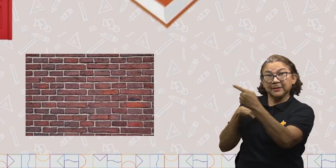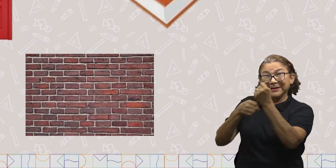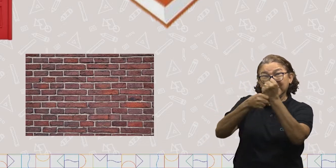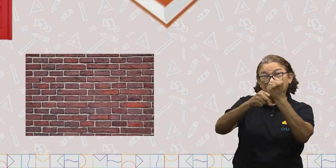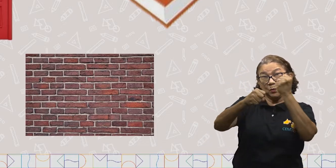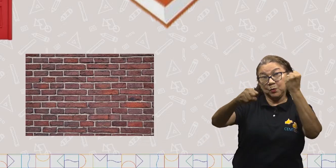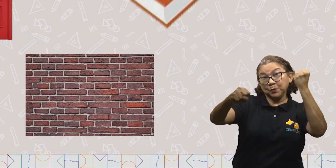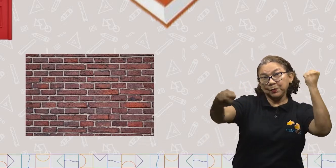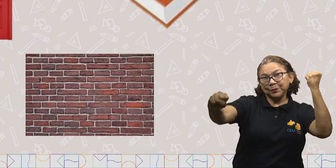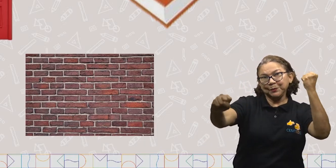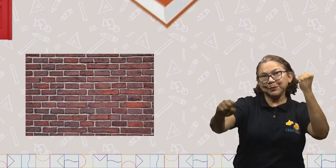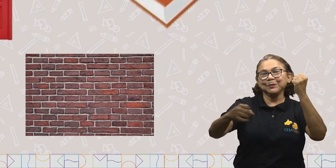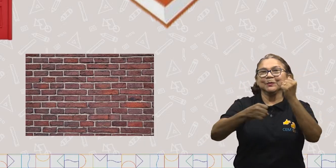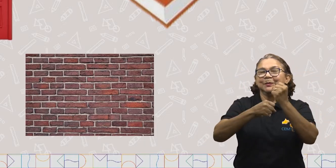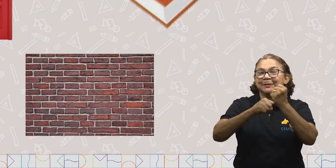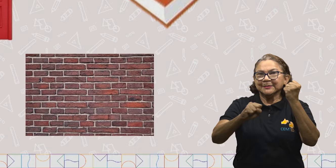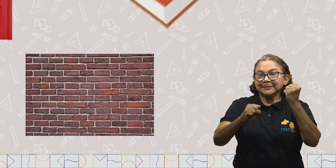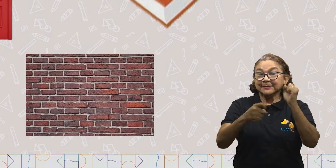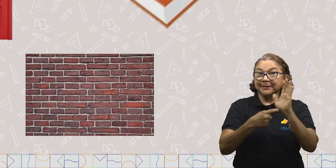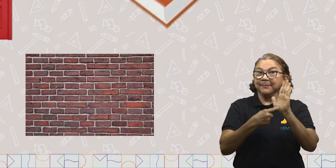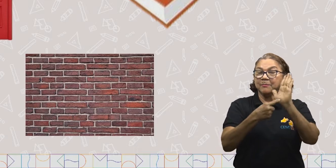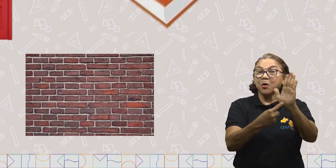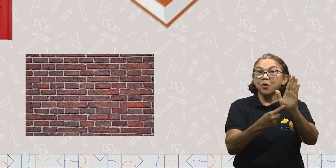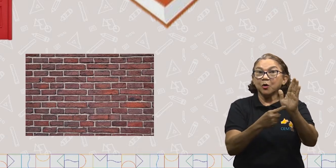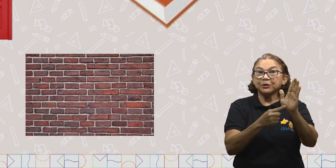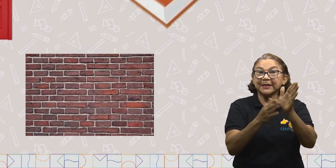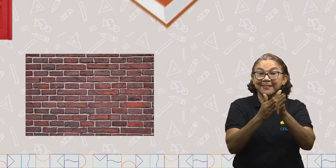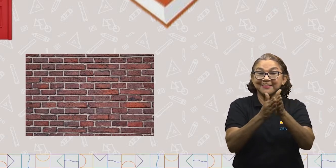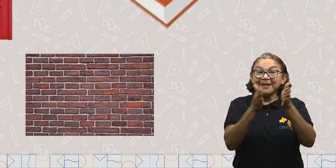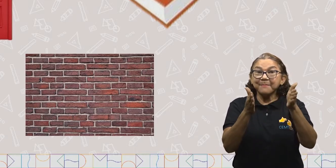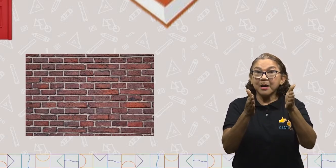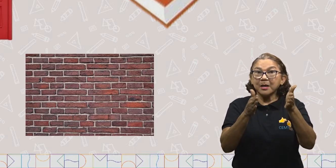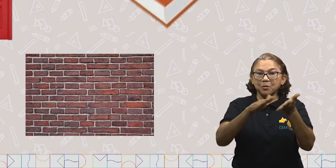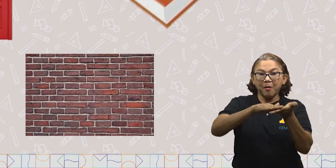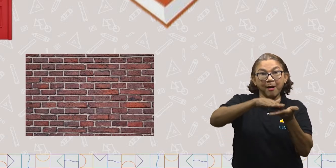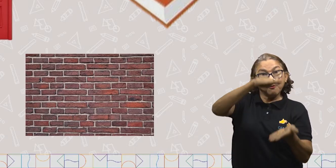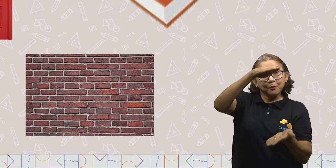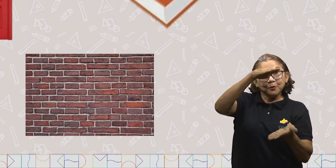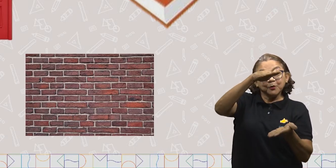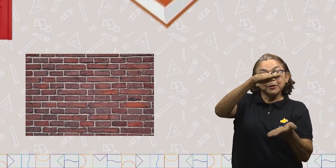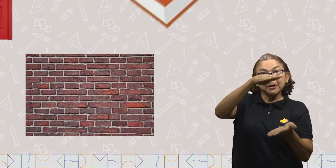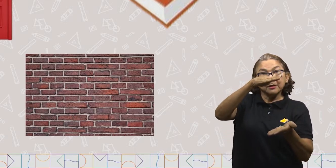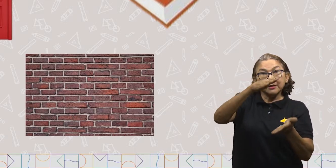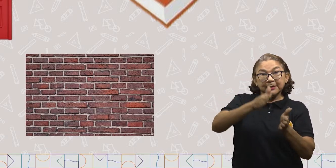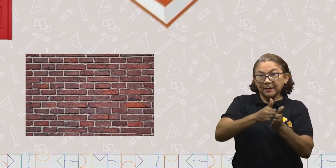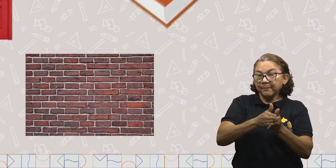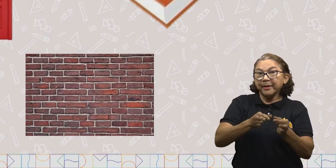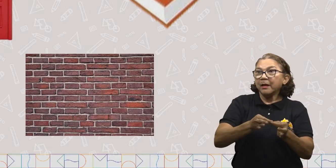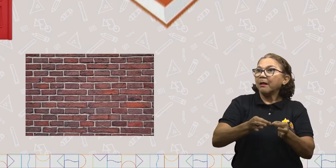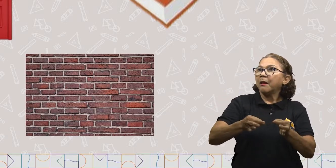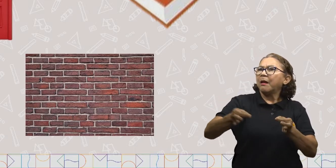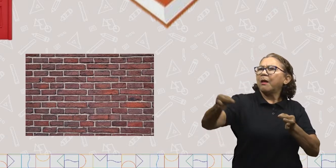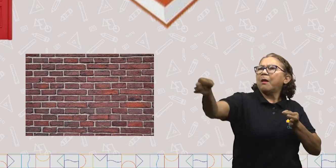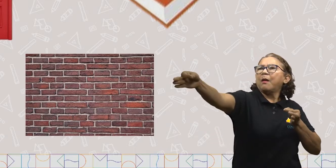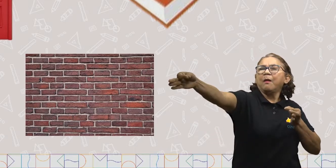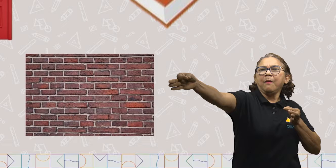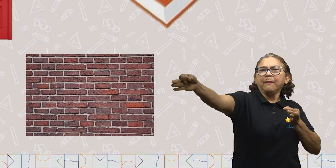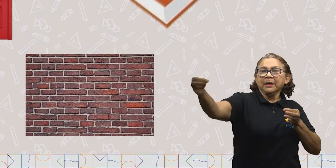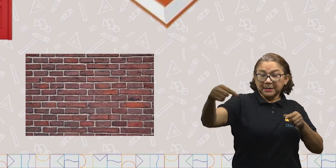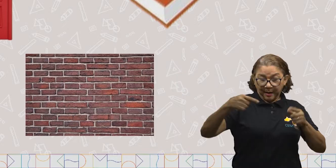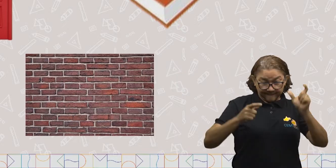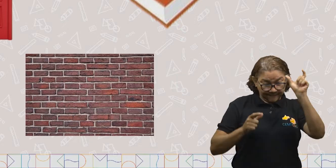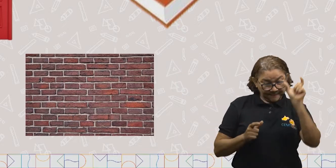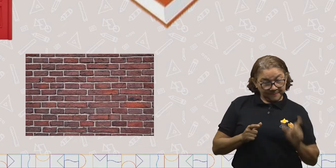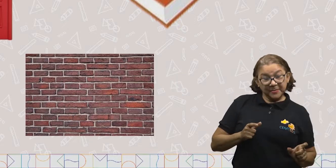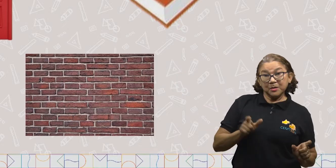A grandeza de comprimento trata dos tamanhos, da altura e das distâncias de